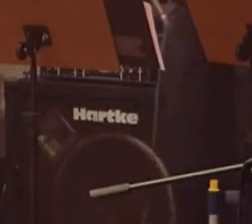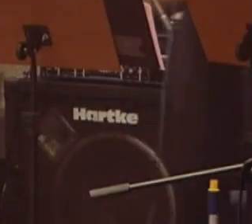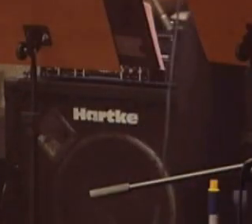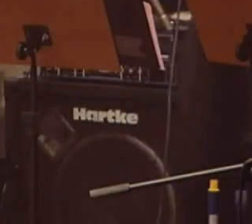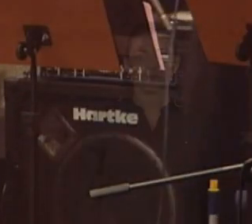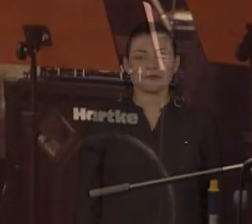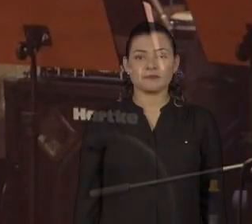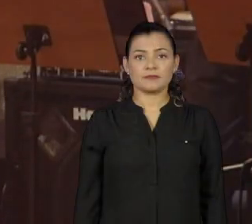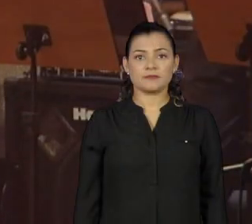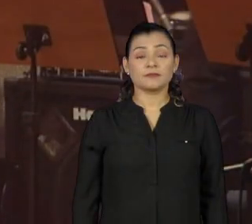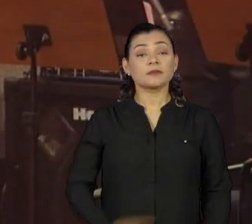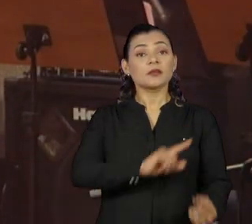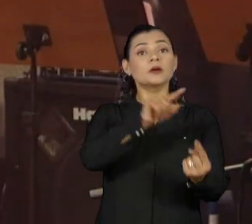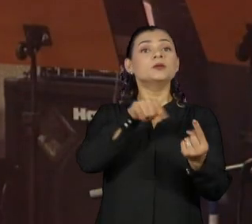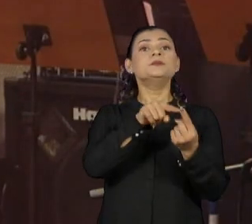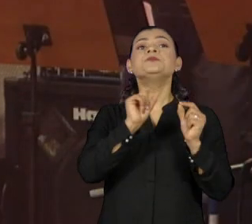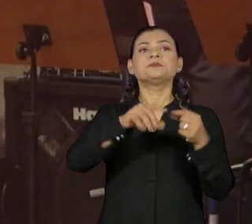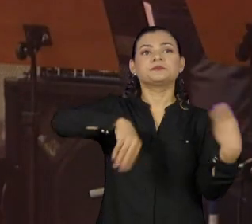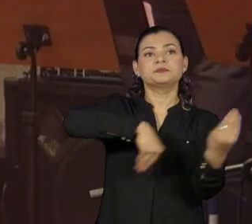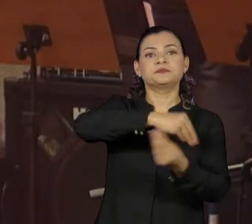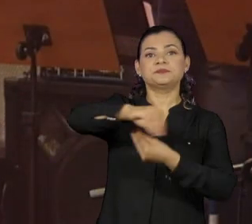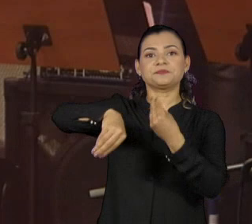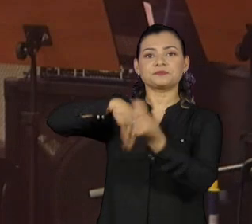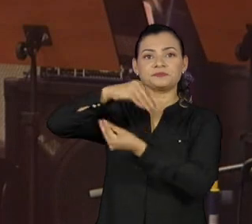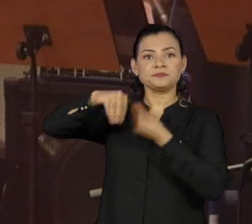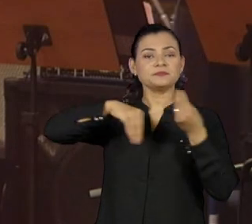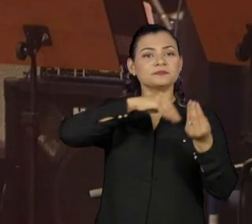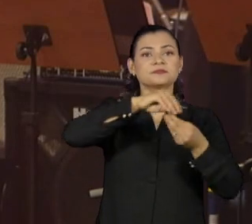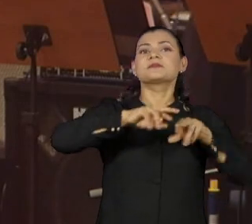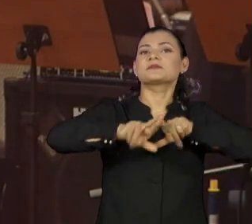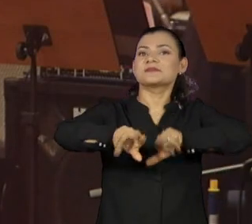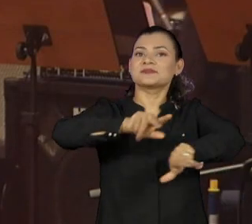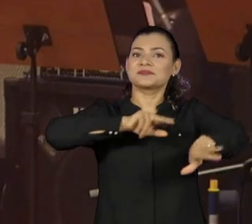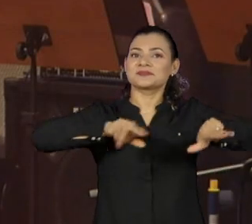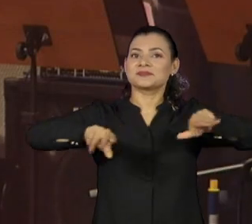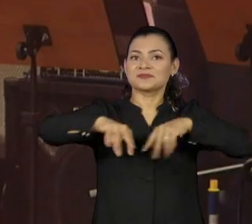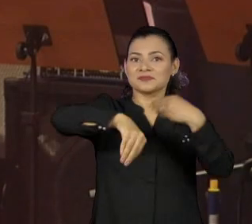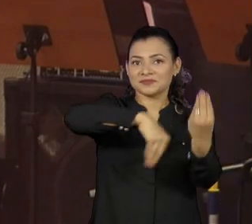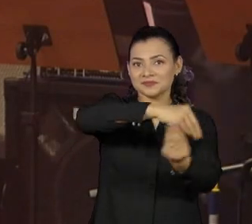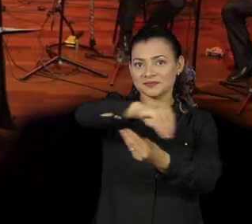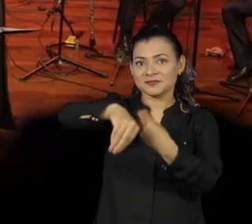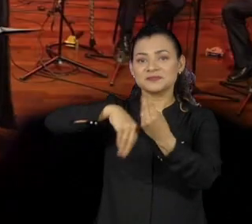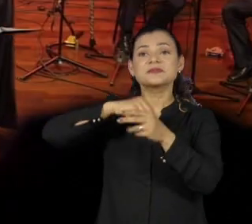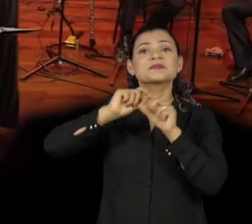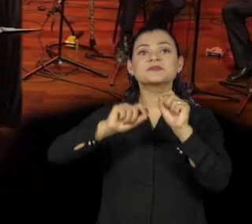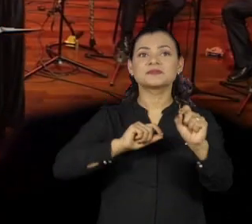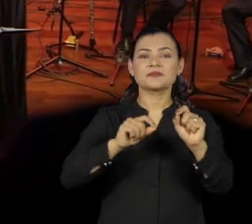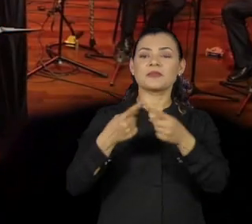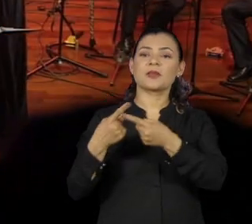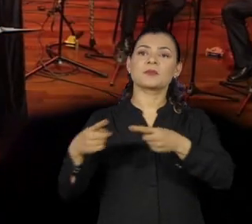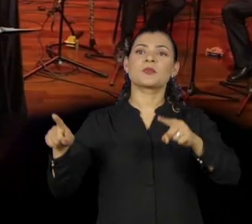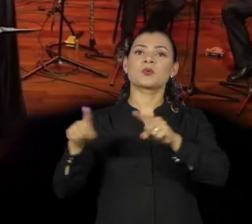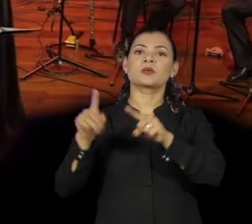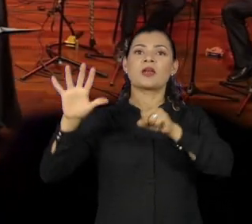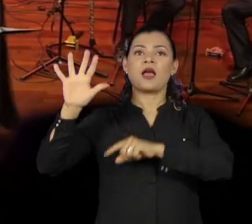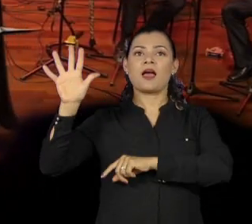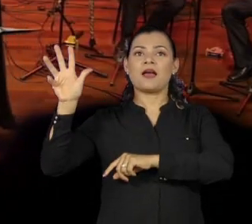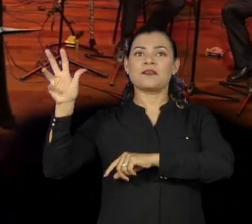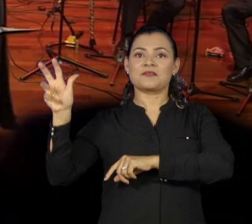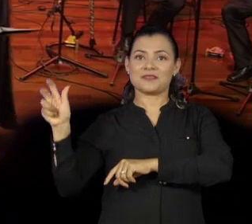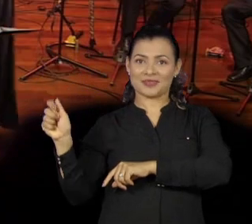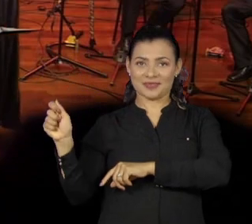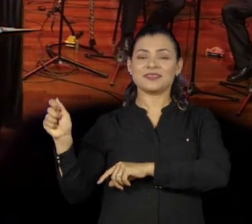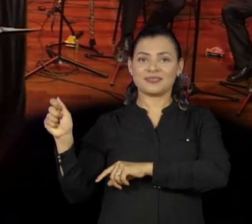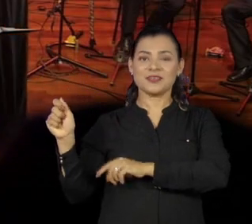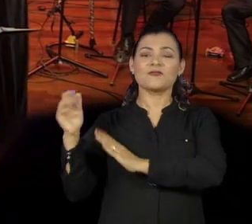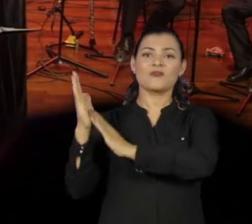O objetivo de misturar o hibridismo, né, que a gente chama de hibridismo, entre a música étnica, a